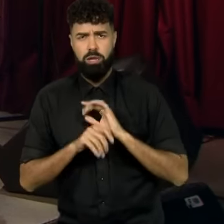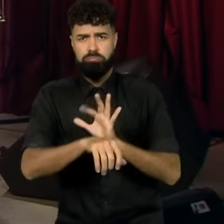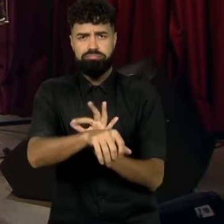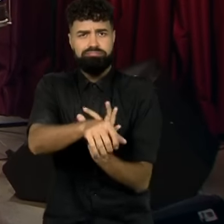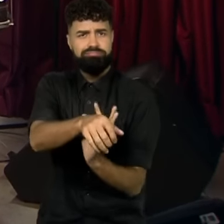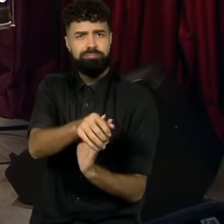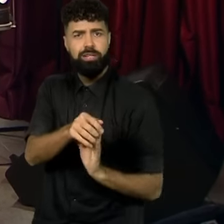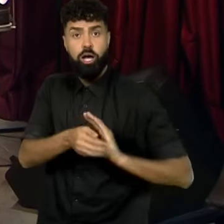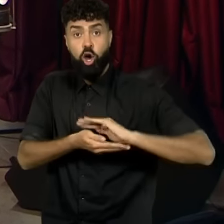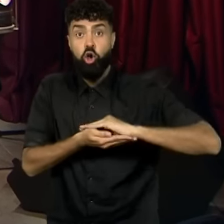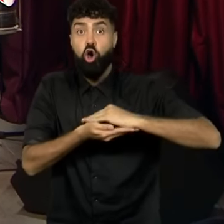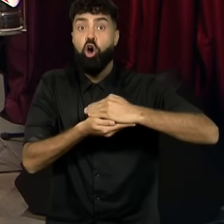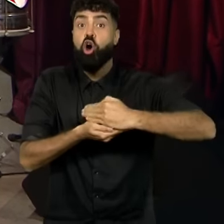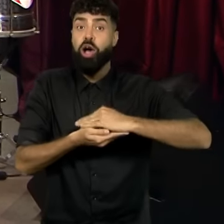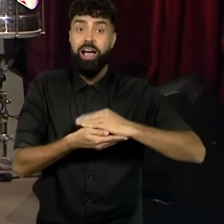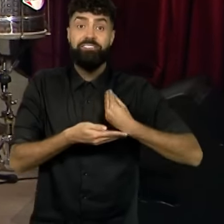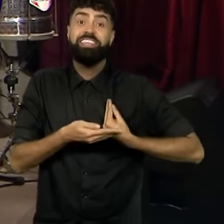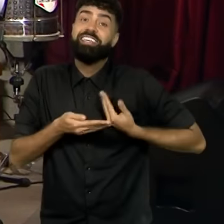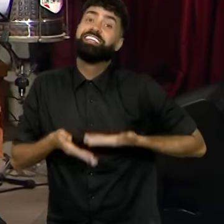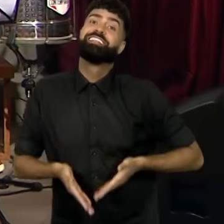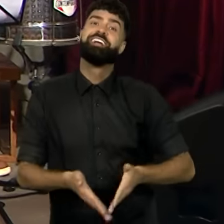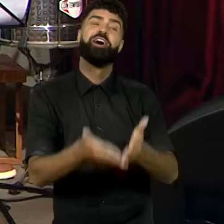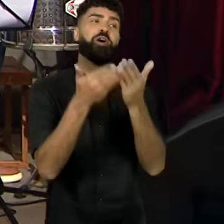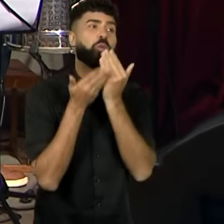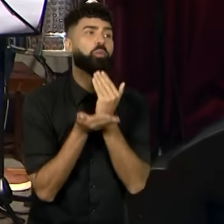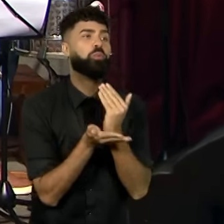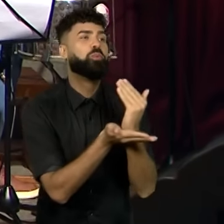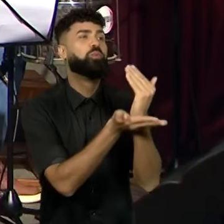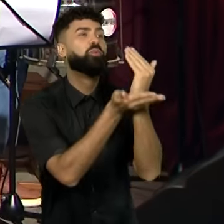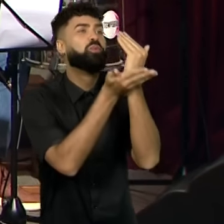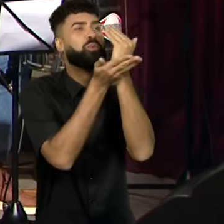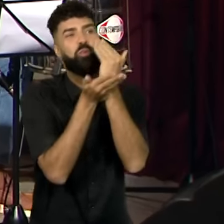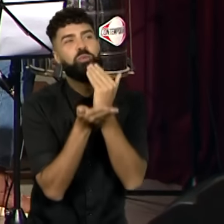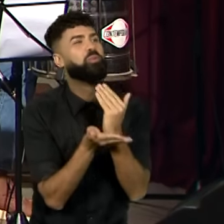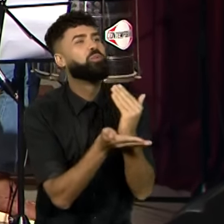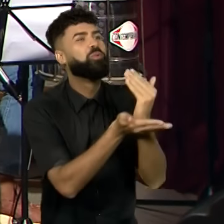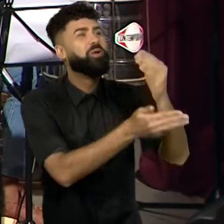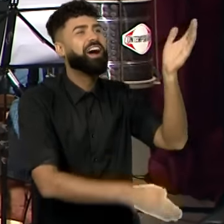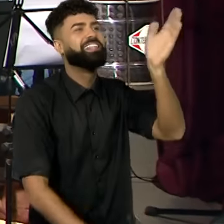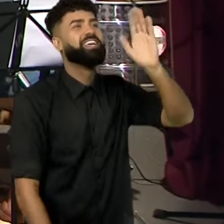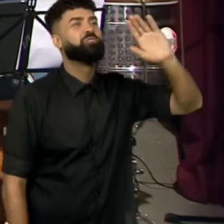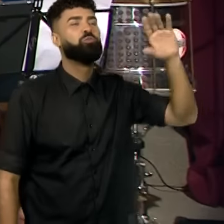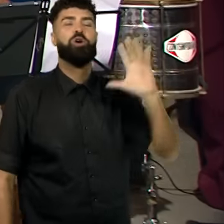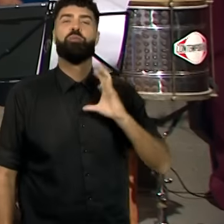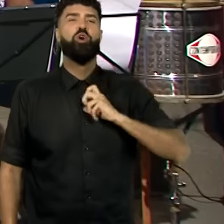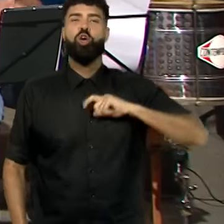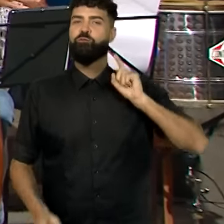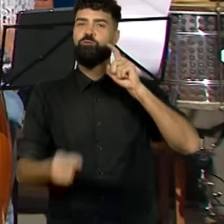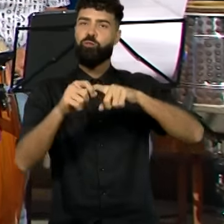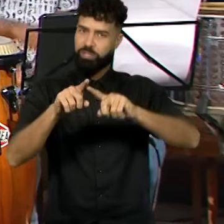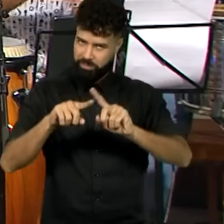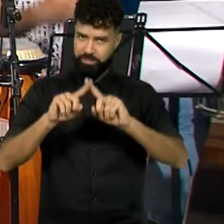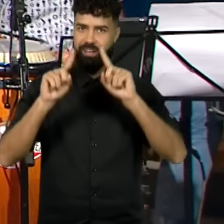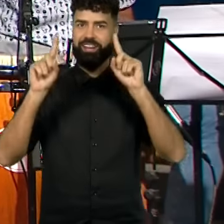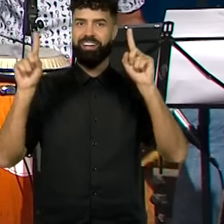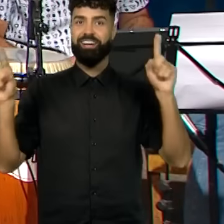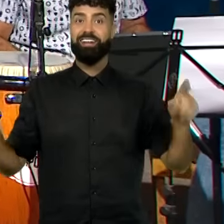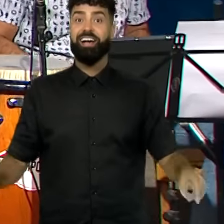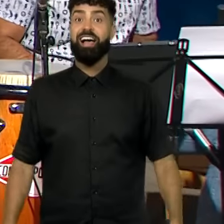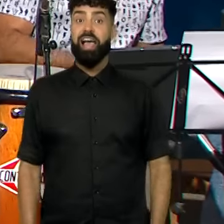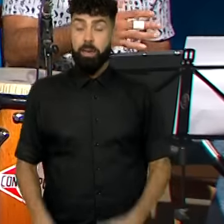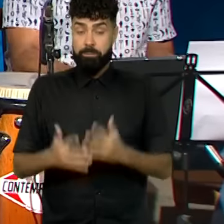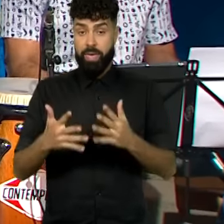pra vida passar e deixa de olhar pros veleiros. Adeus, meu amor, eu não vou mais voltar.